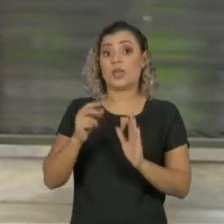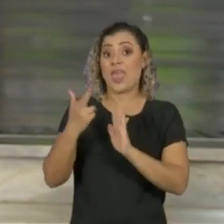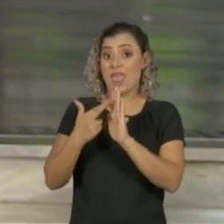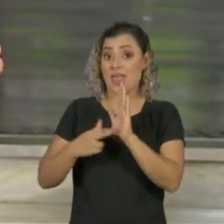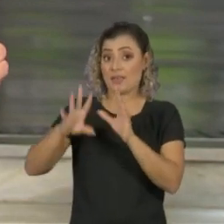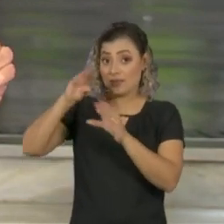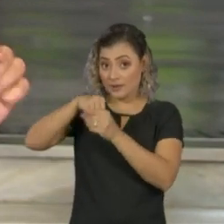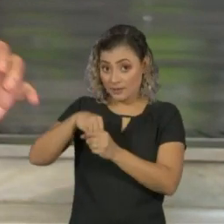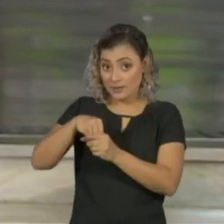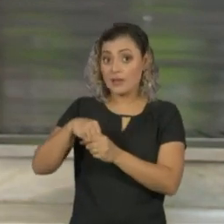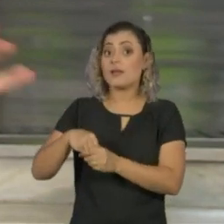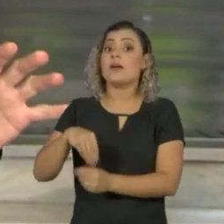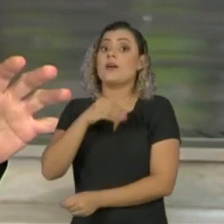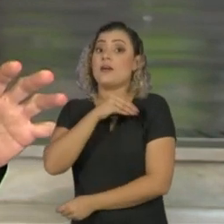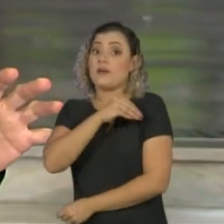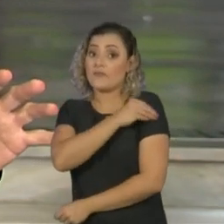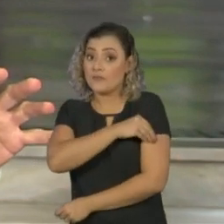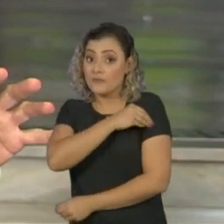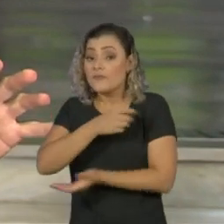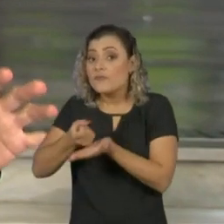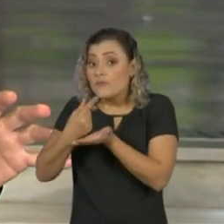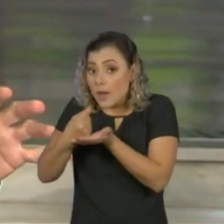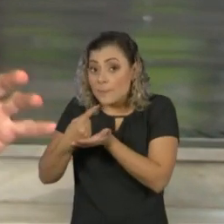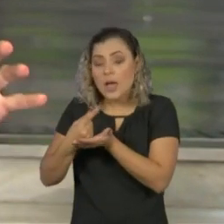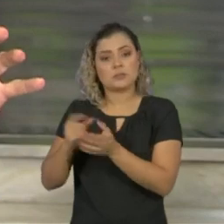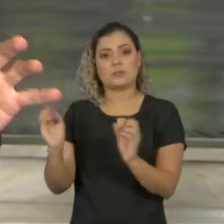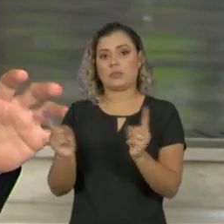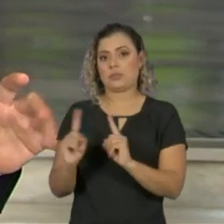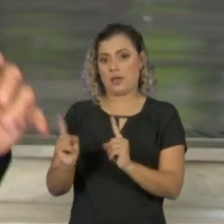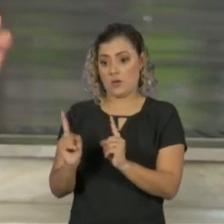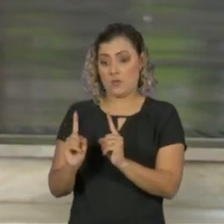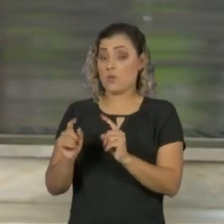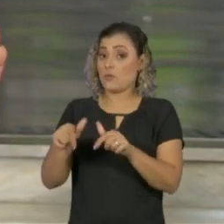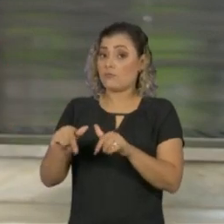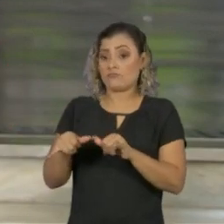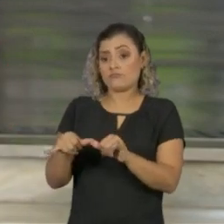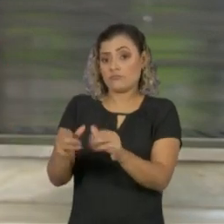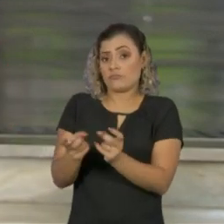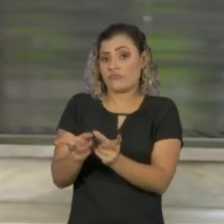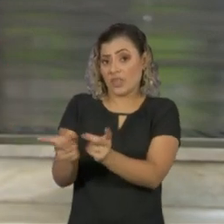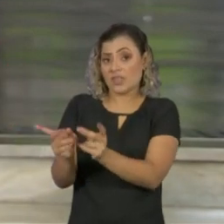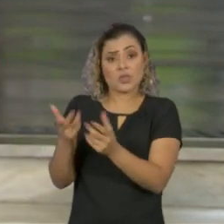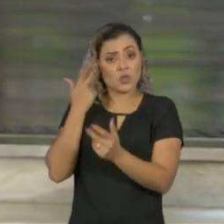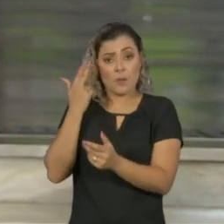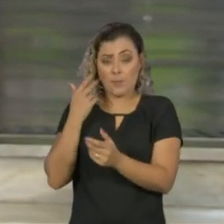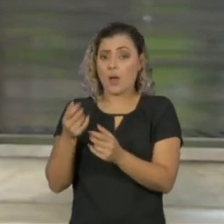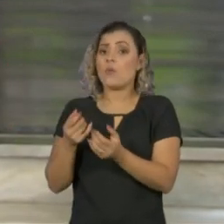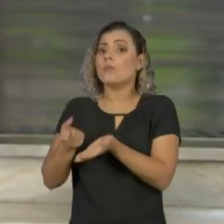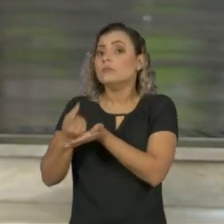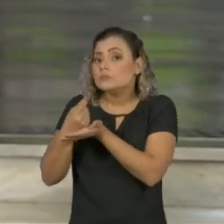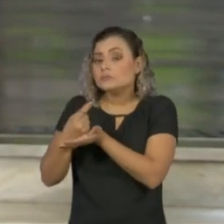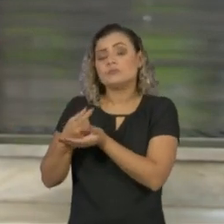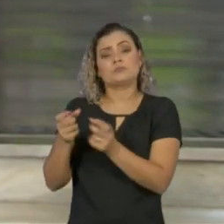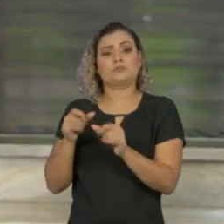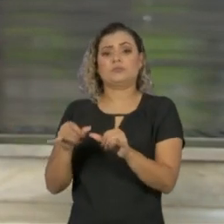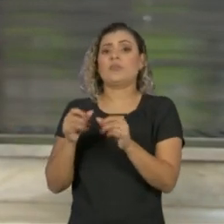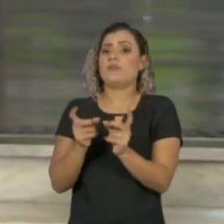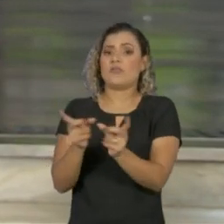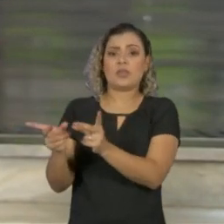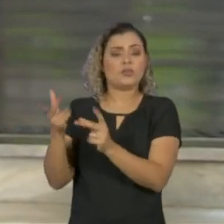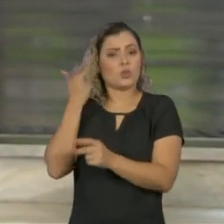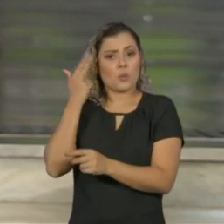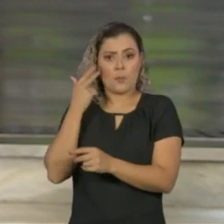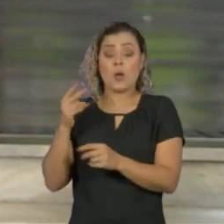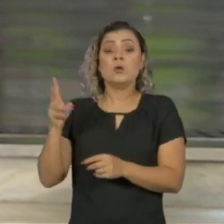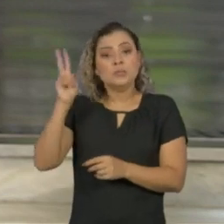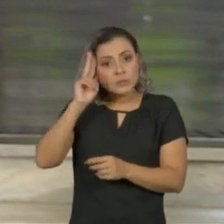medida a farmácias que não fazem parte das redes de farmácias. As redes de farmácia venderão o álcool gel igualmente a partir